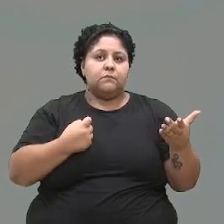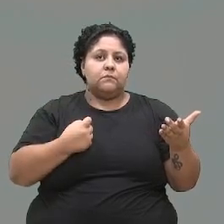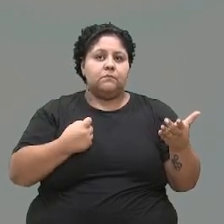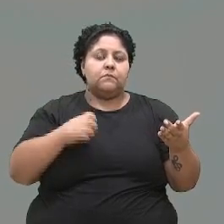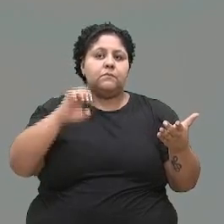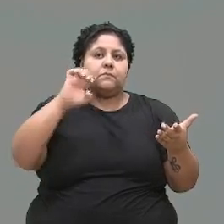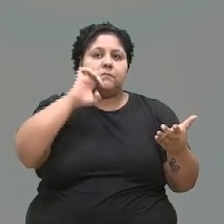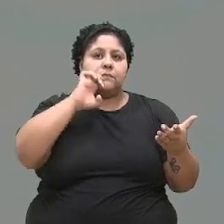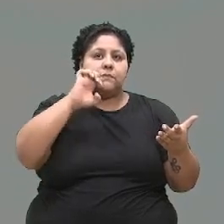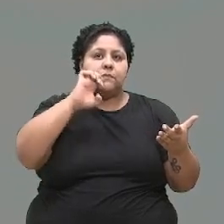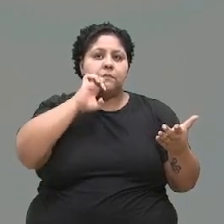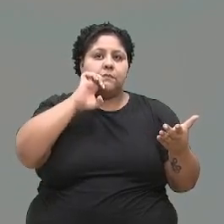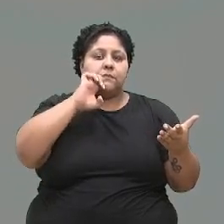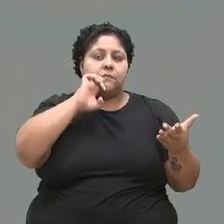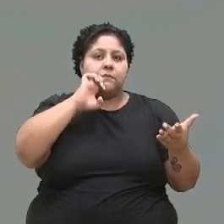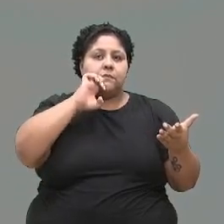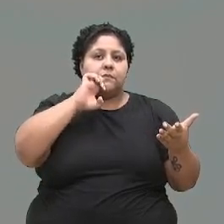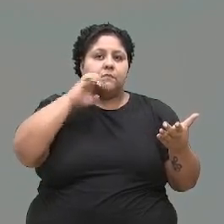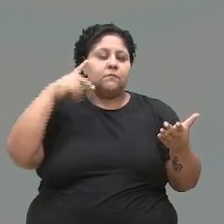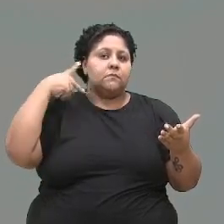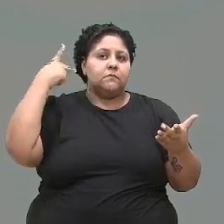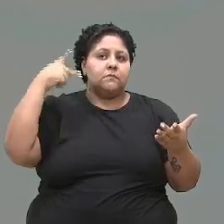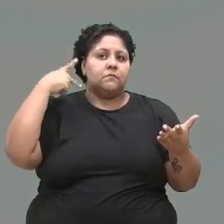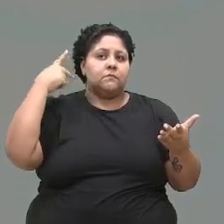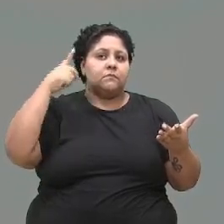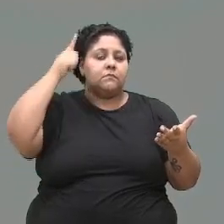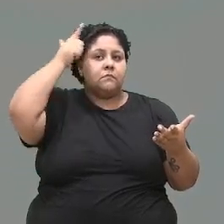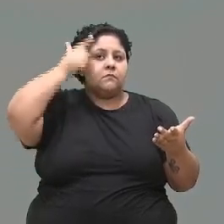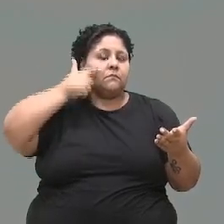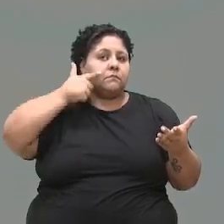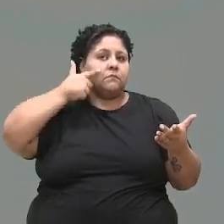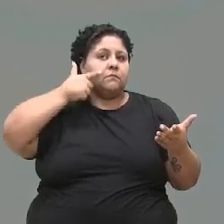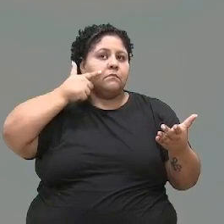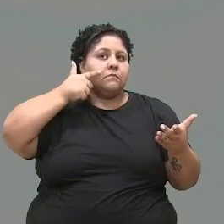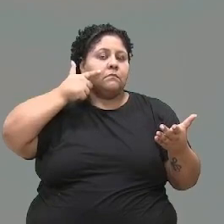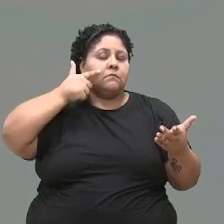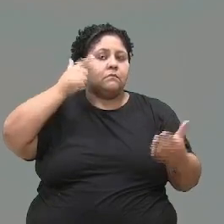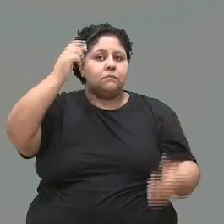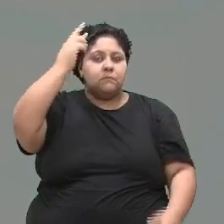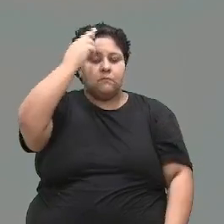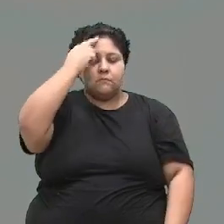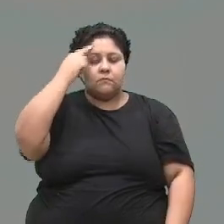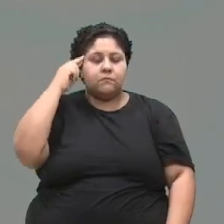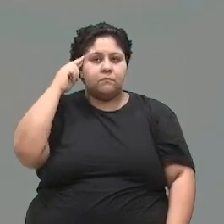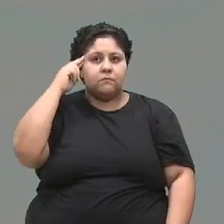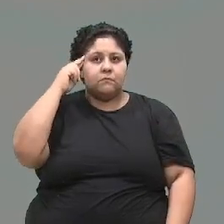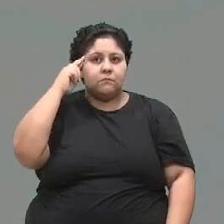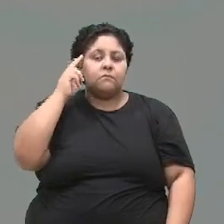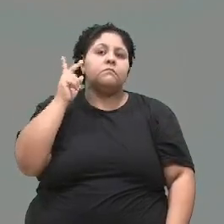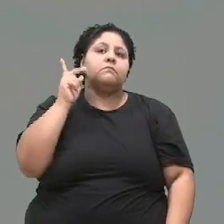Estela Balardim da Silva, Lucas Carenhato, Rafael Bueno e